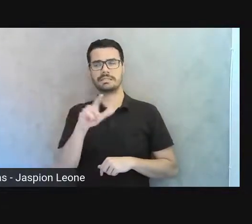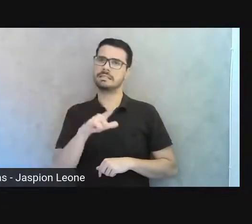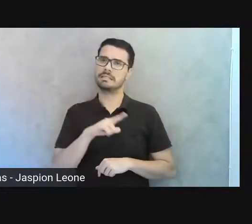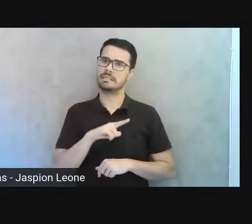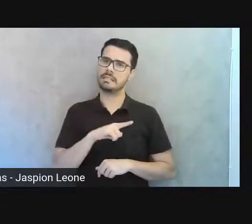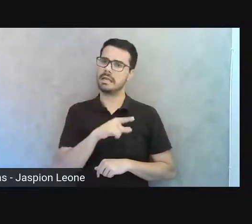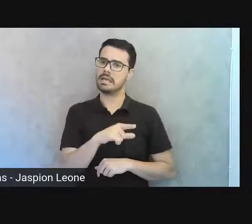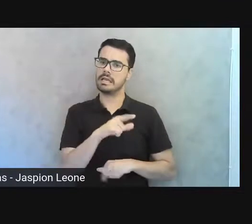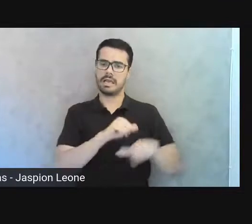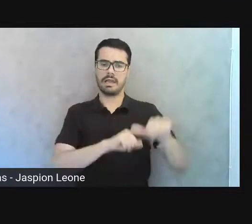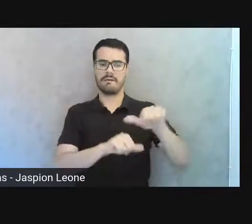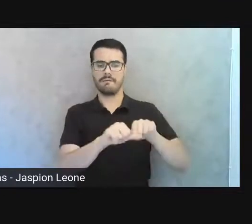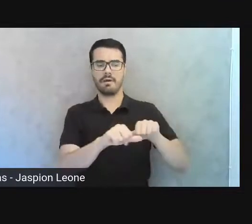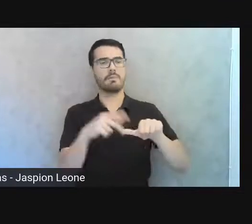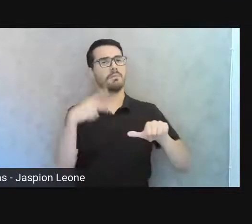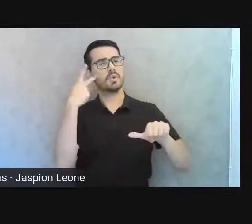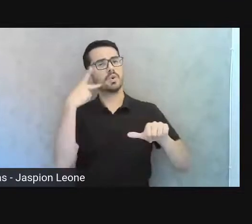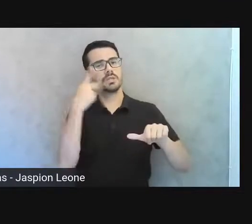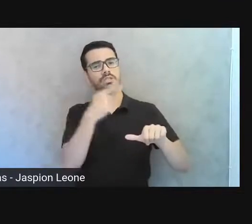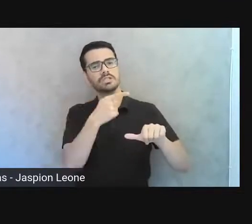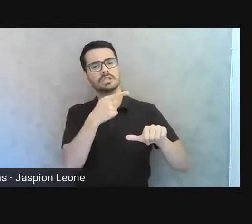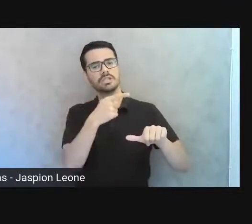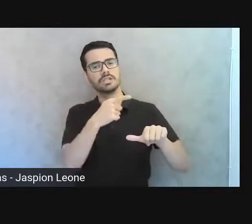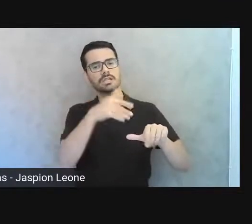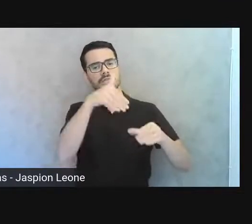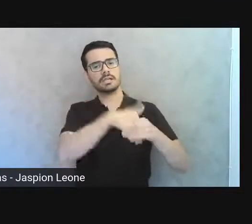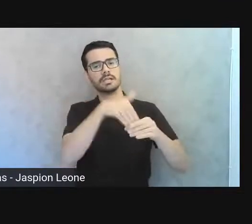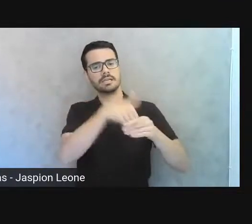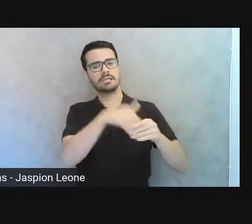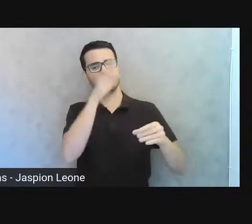em instituições eleitorais no Brasil,